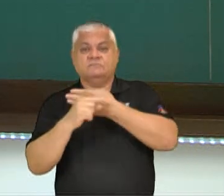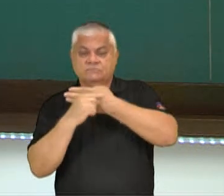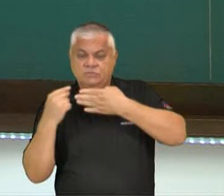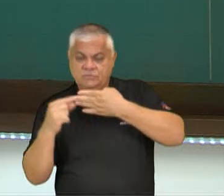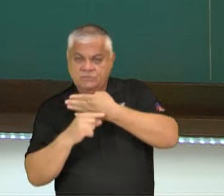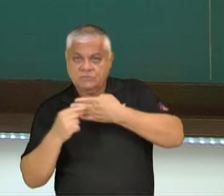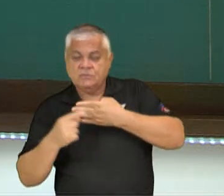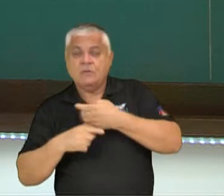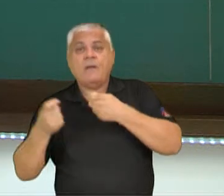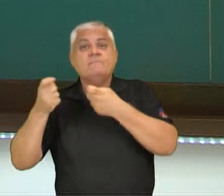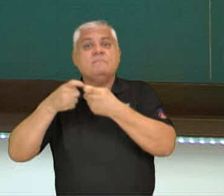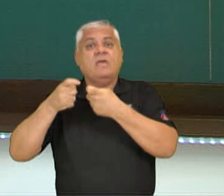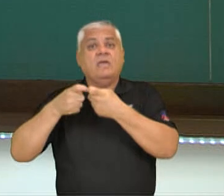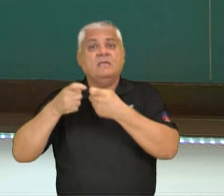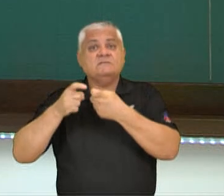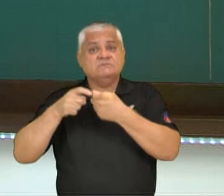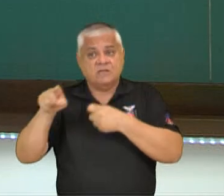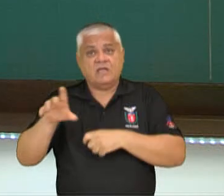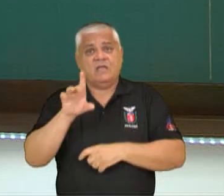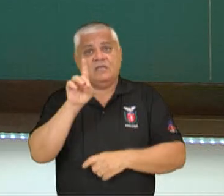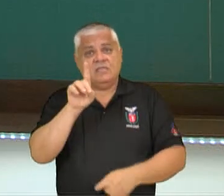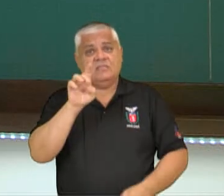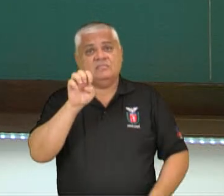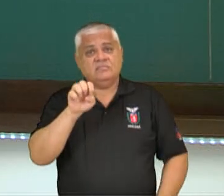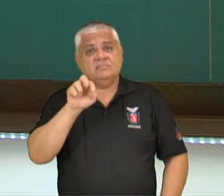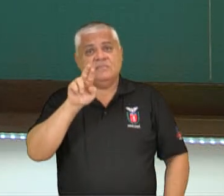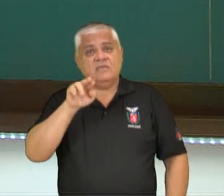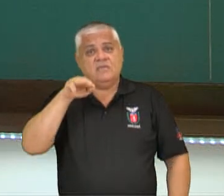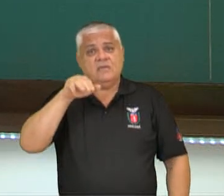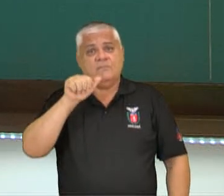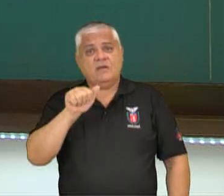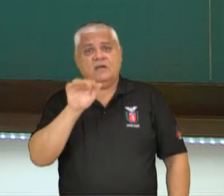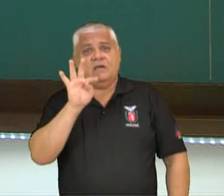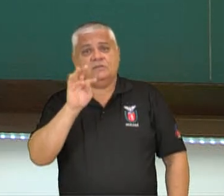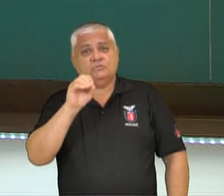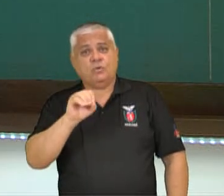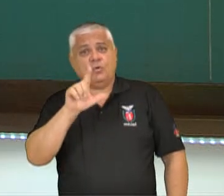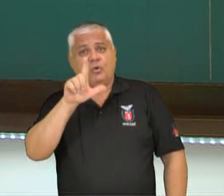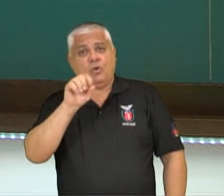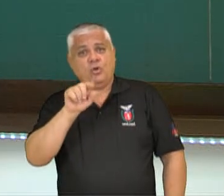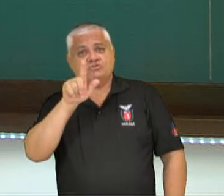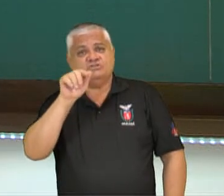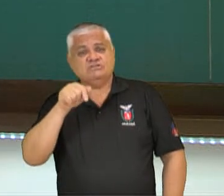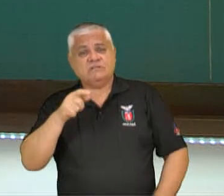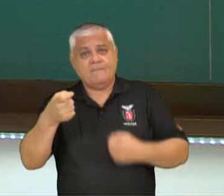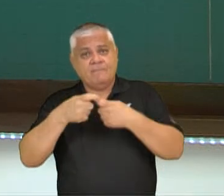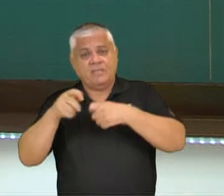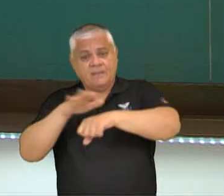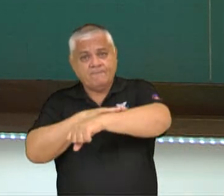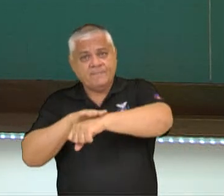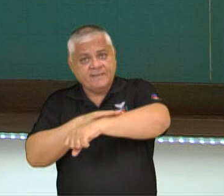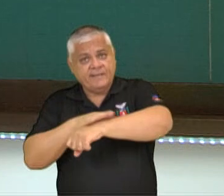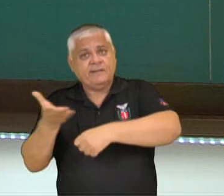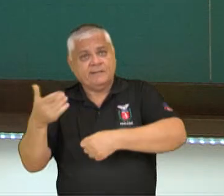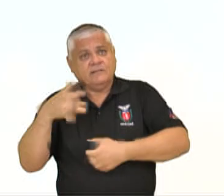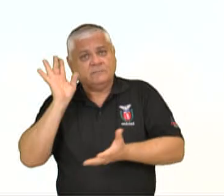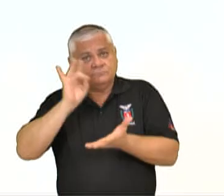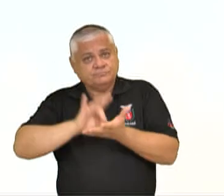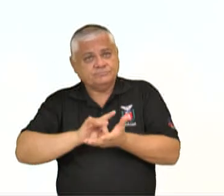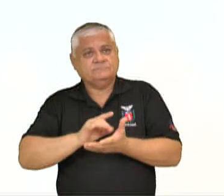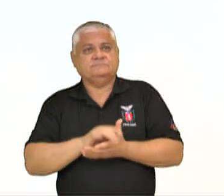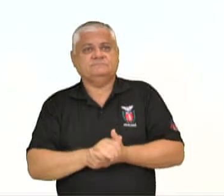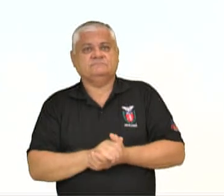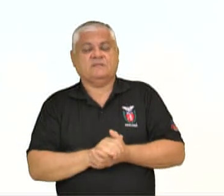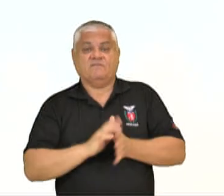uma dermatologista, uma pessoa aí que pesquisa os benefícios do mar na nossa pele e na nossa saúde. Então, vamos ler